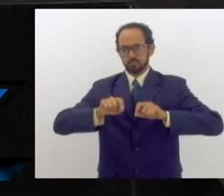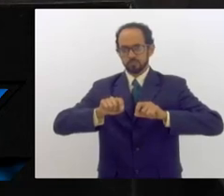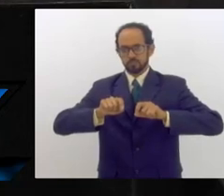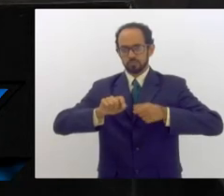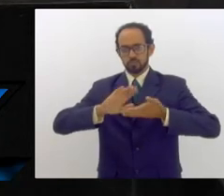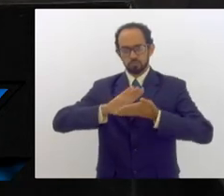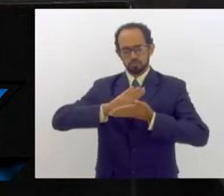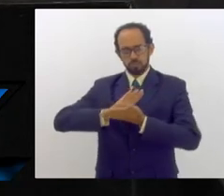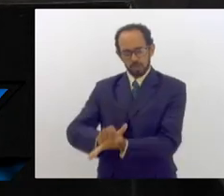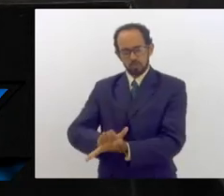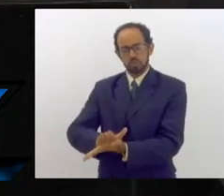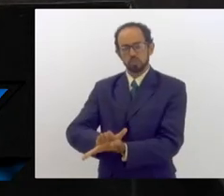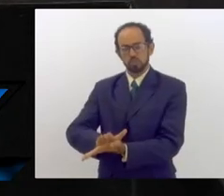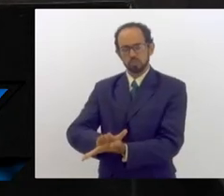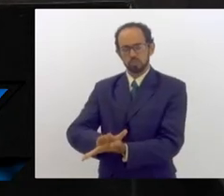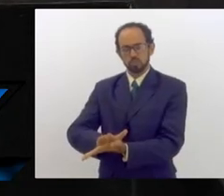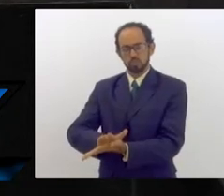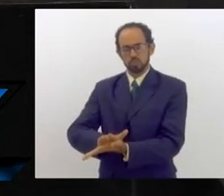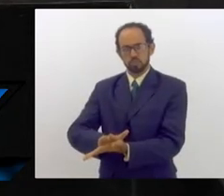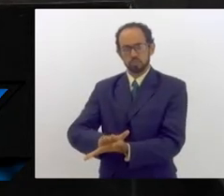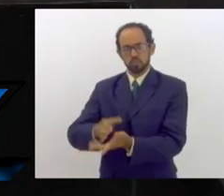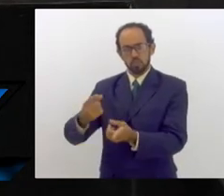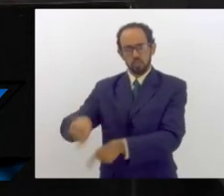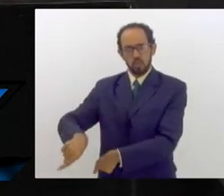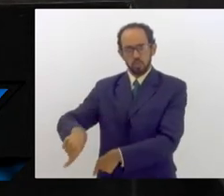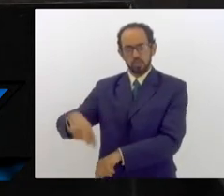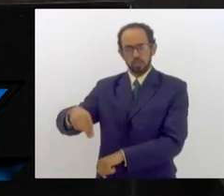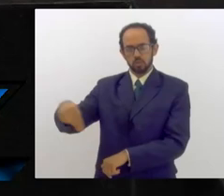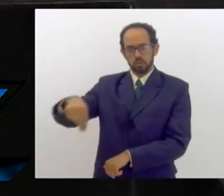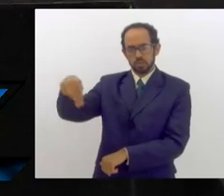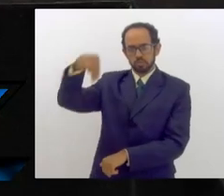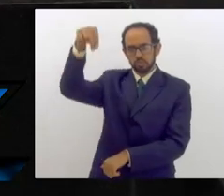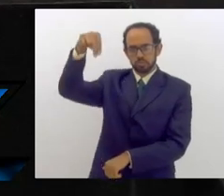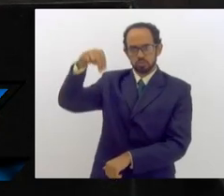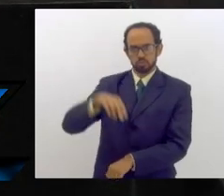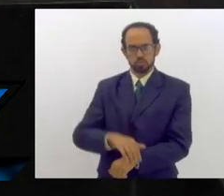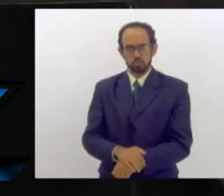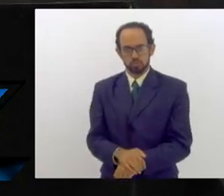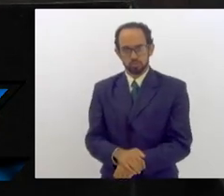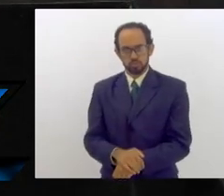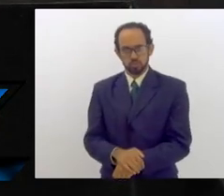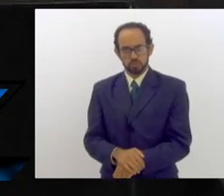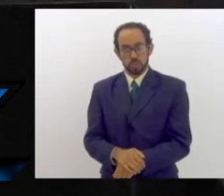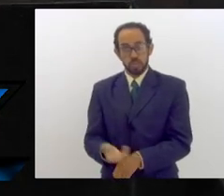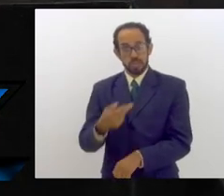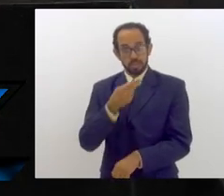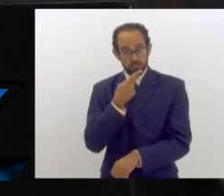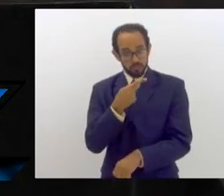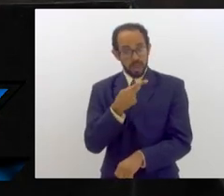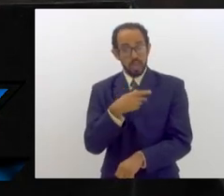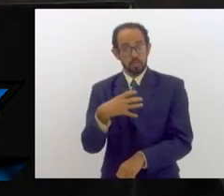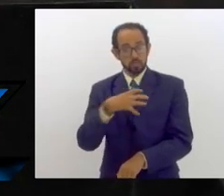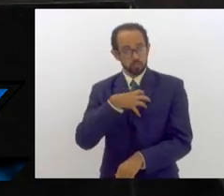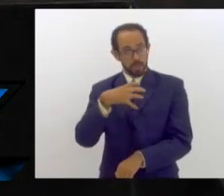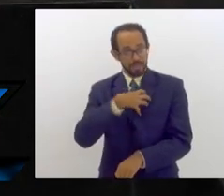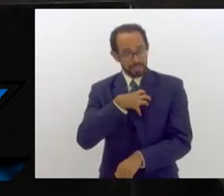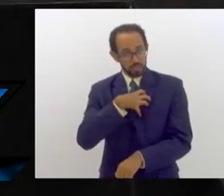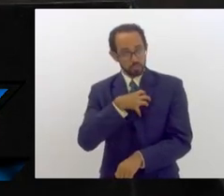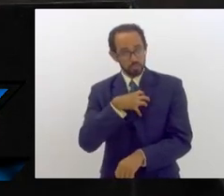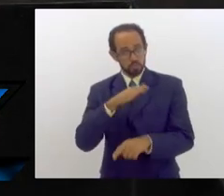preconceituoso contra nordestinos inclusive ele chega a citar os baianos no seu